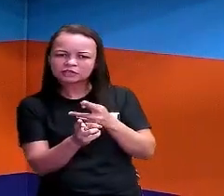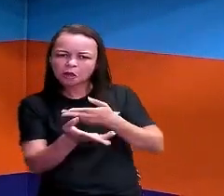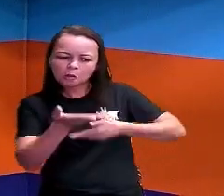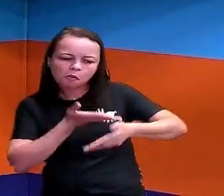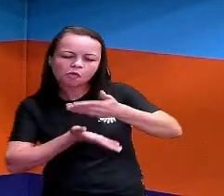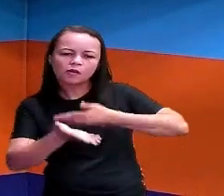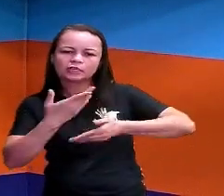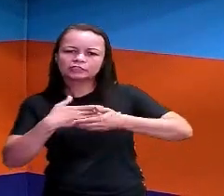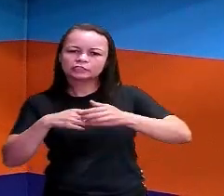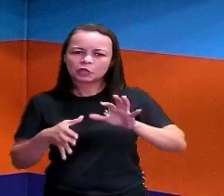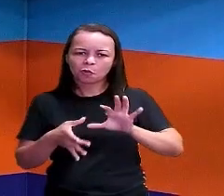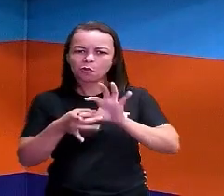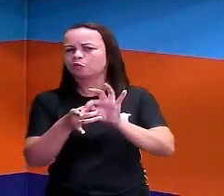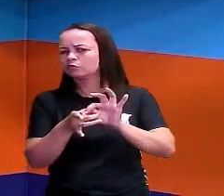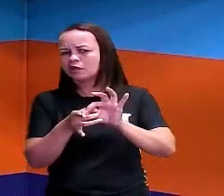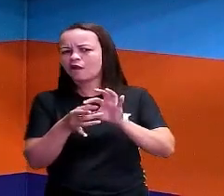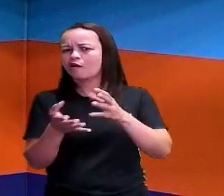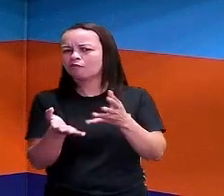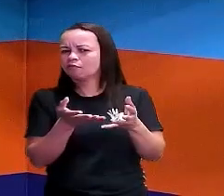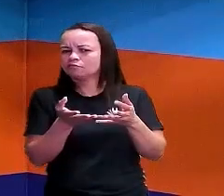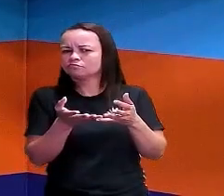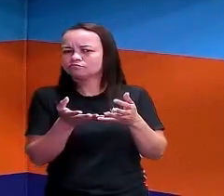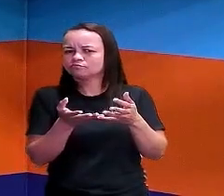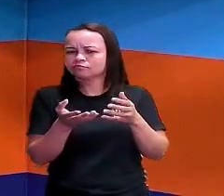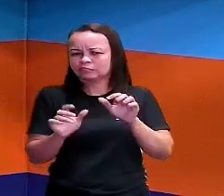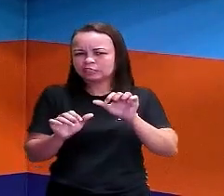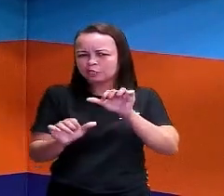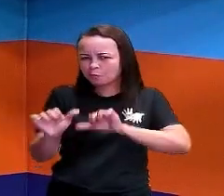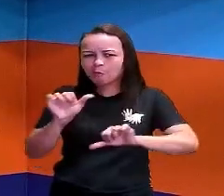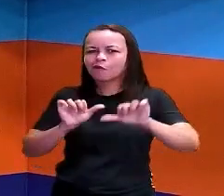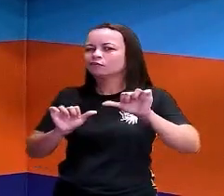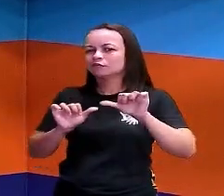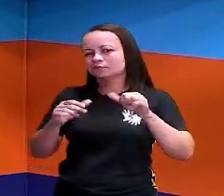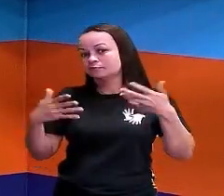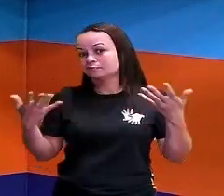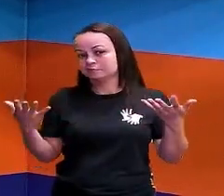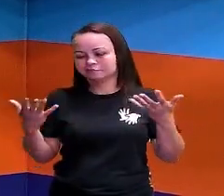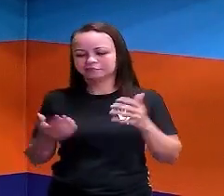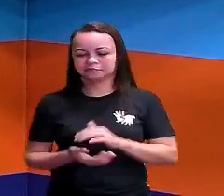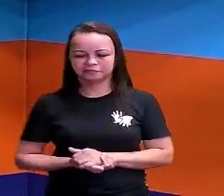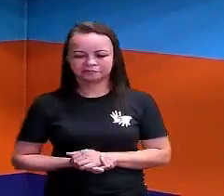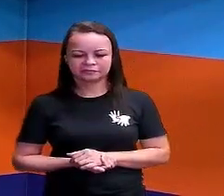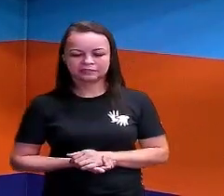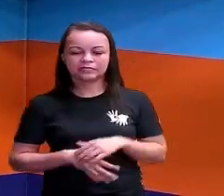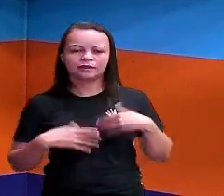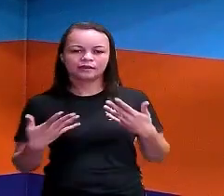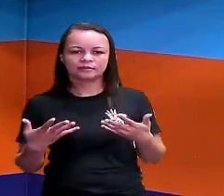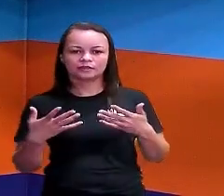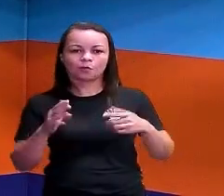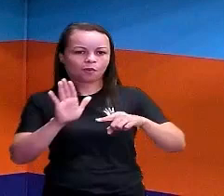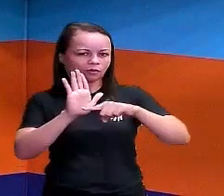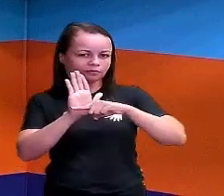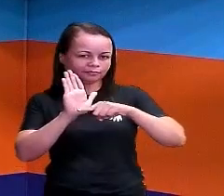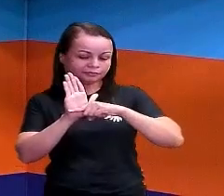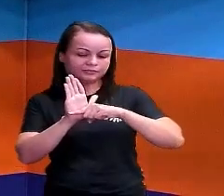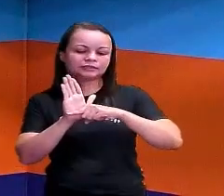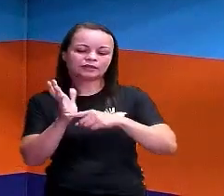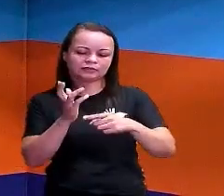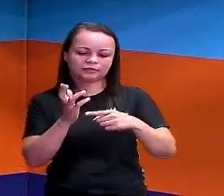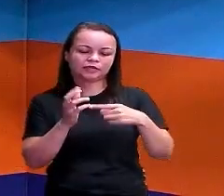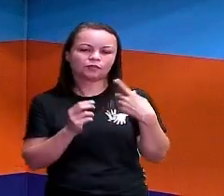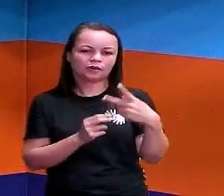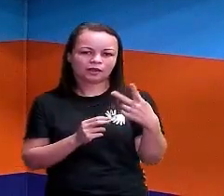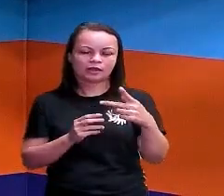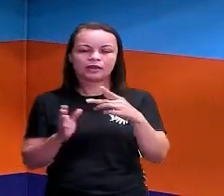aí, de inversão, melhor trazendo assim, né? Então, a subtração é considerada